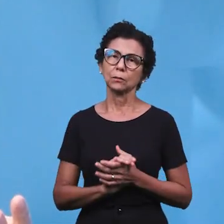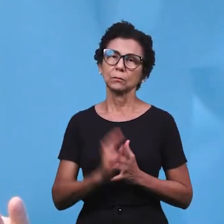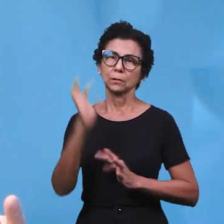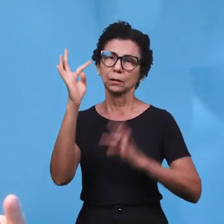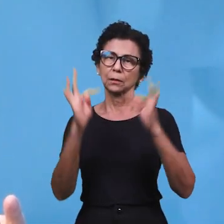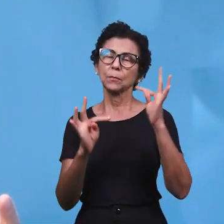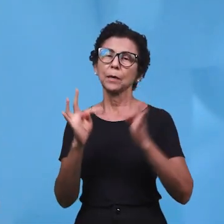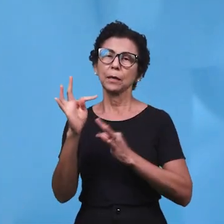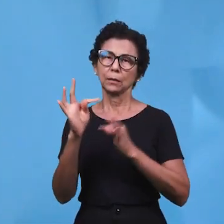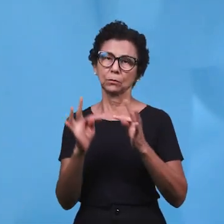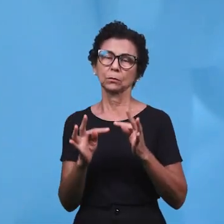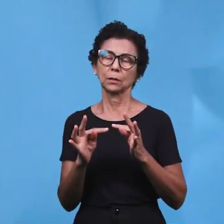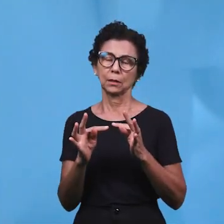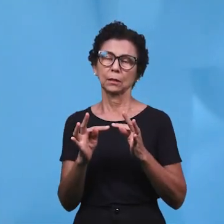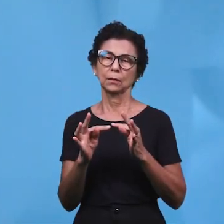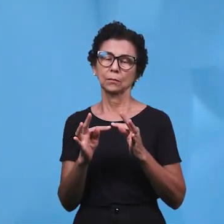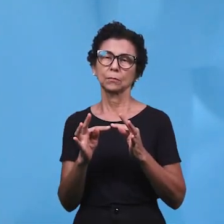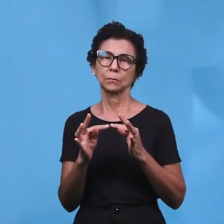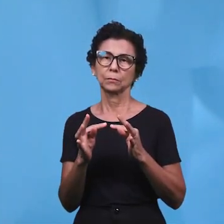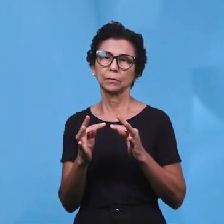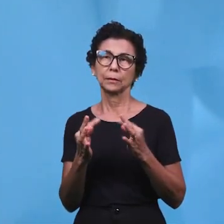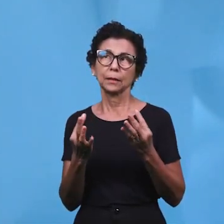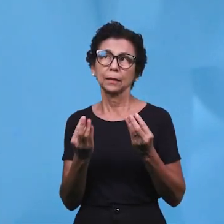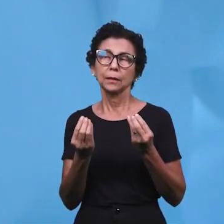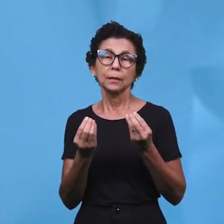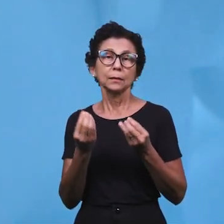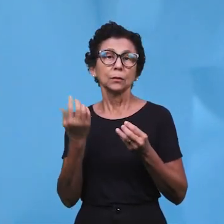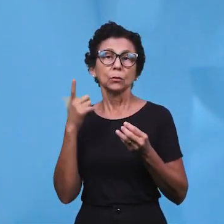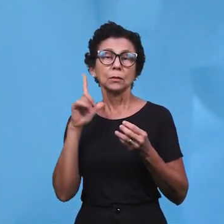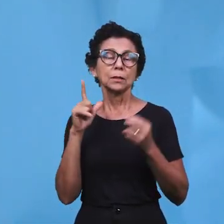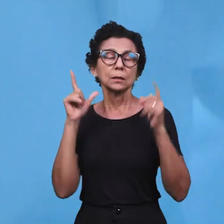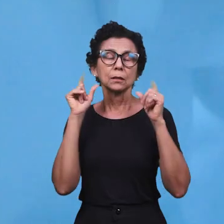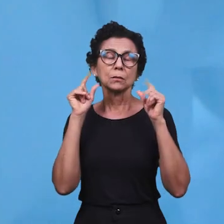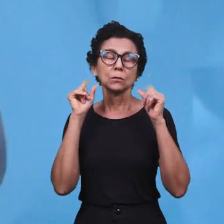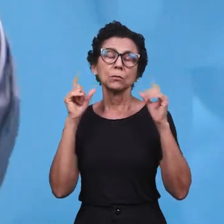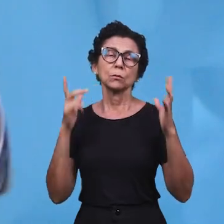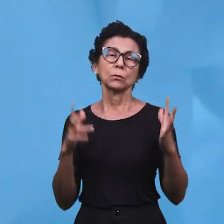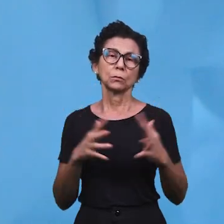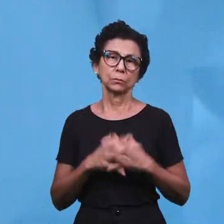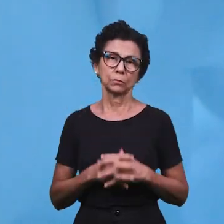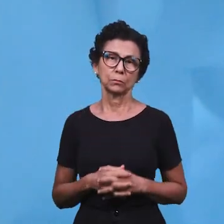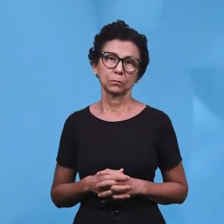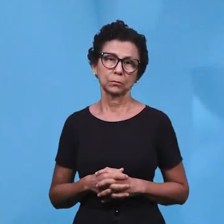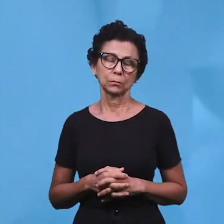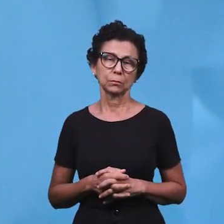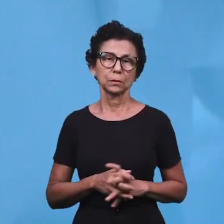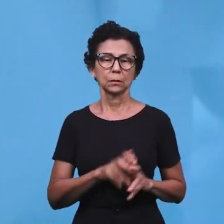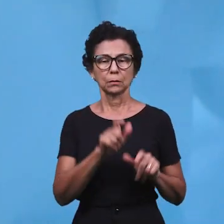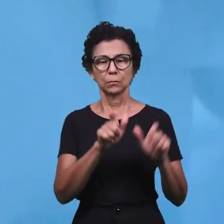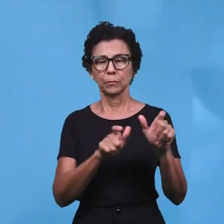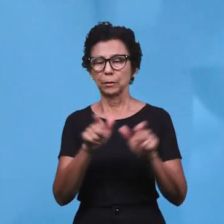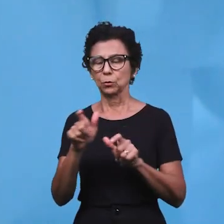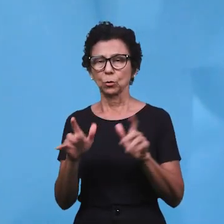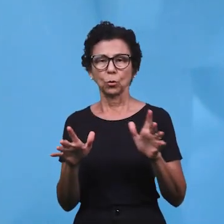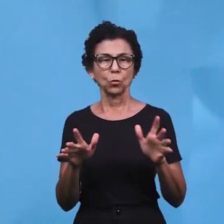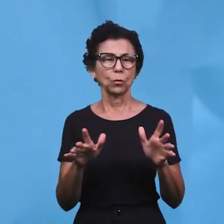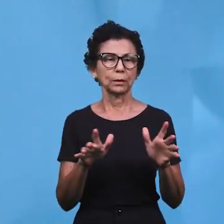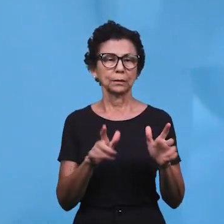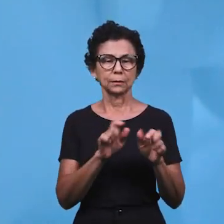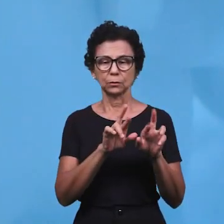sono, né? sim, Lembrando que dificuldade para dormir não é tudo a mesma coisa, né? sim,